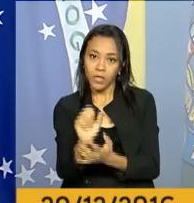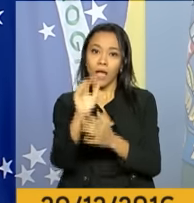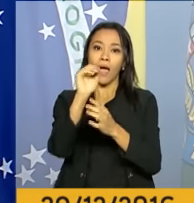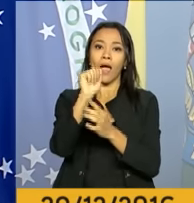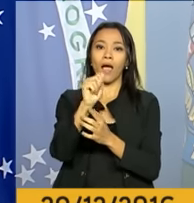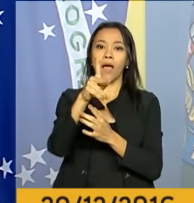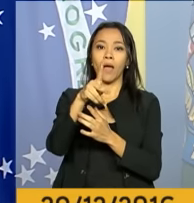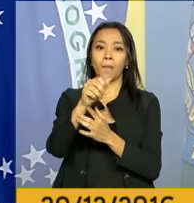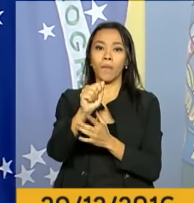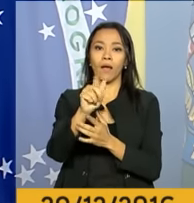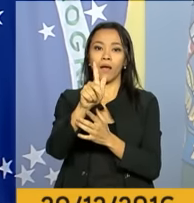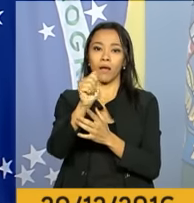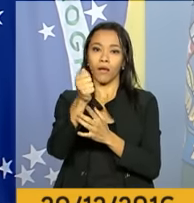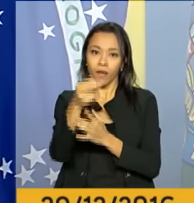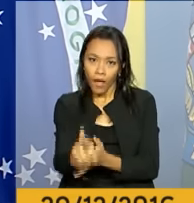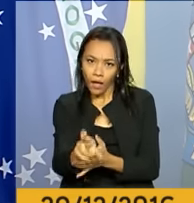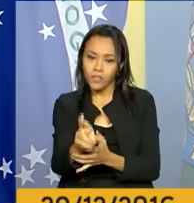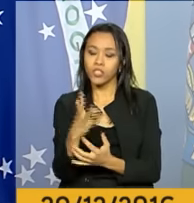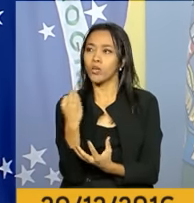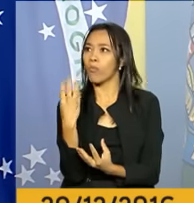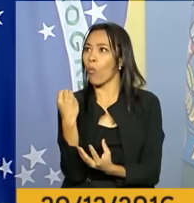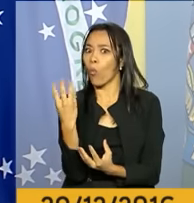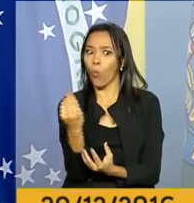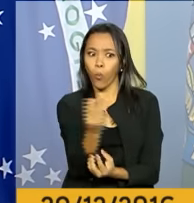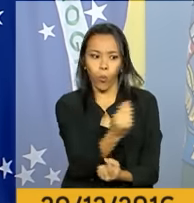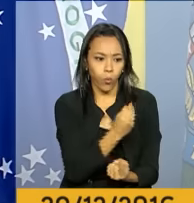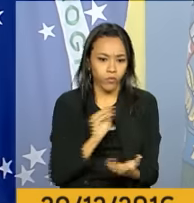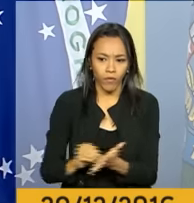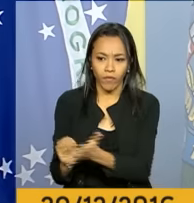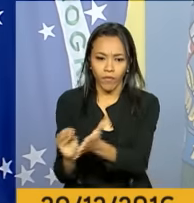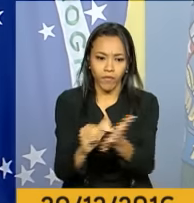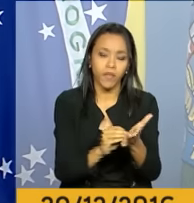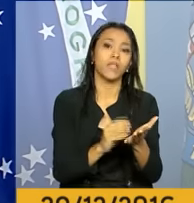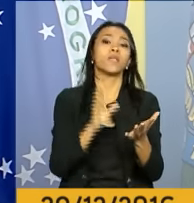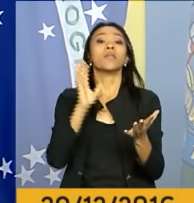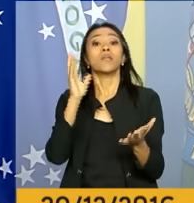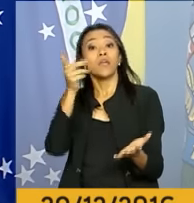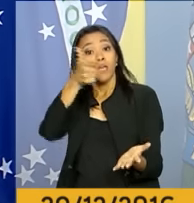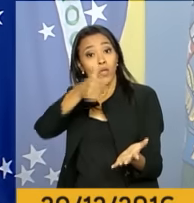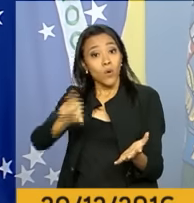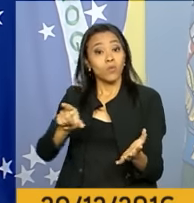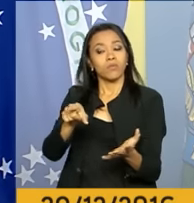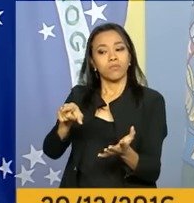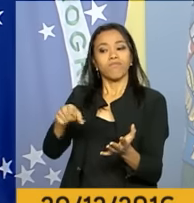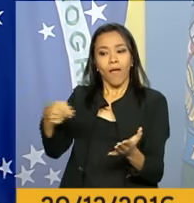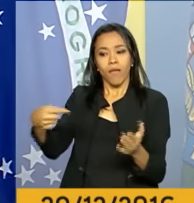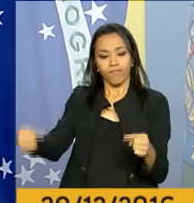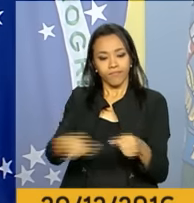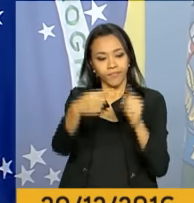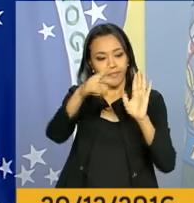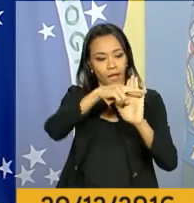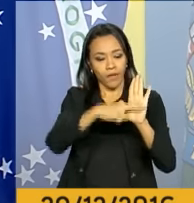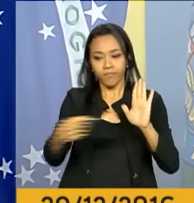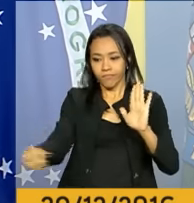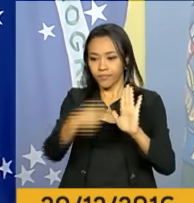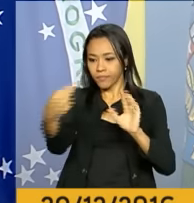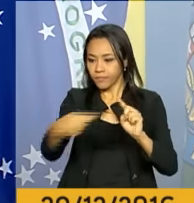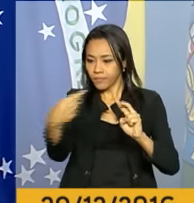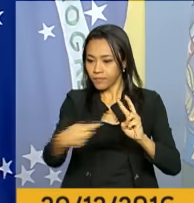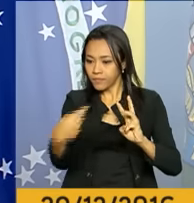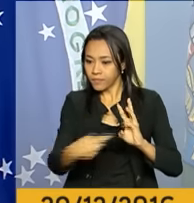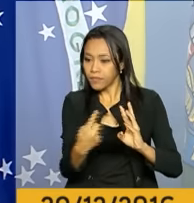hoje havia muito os restos a pagar e aqueles que estavam regularmente estabelecidos foram todos quitados